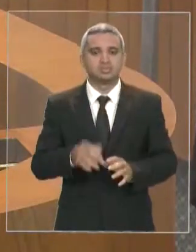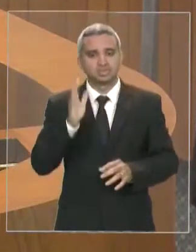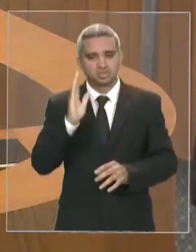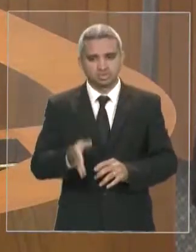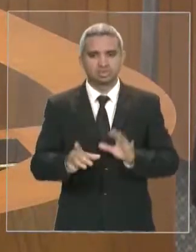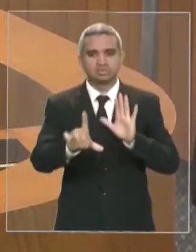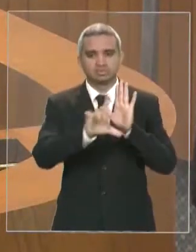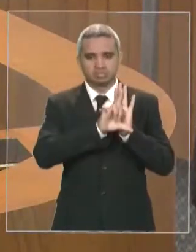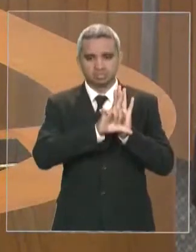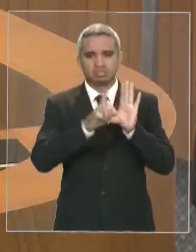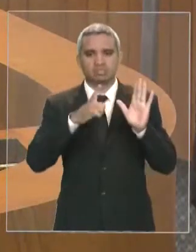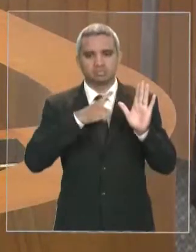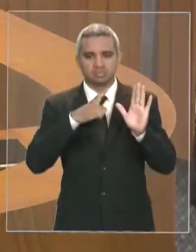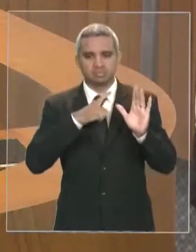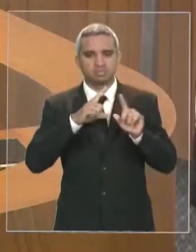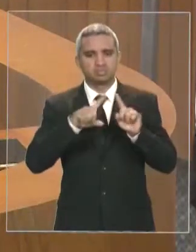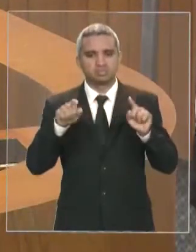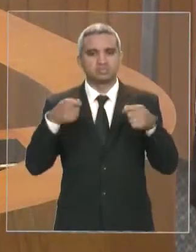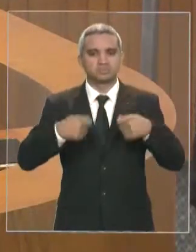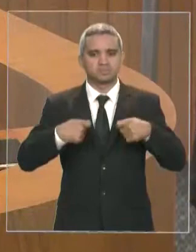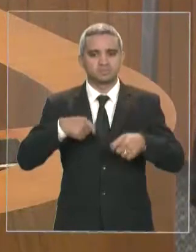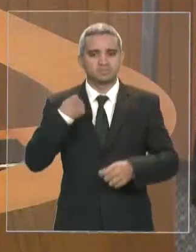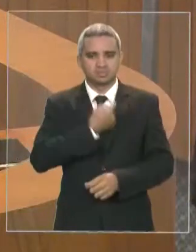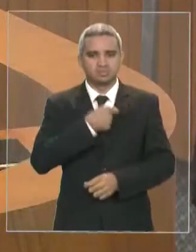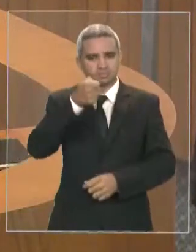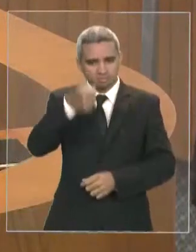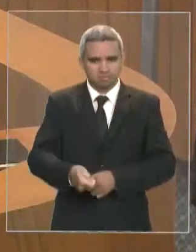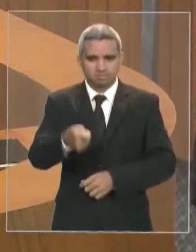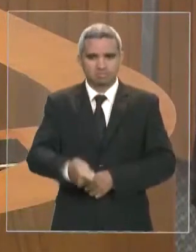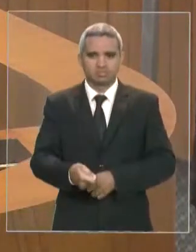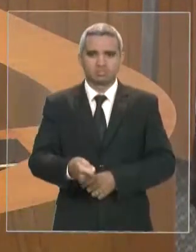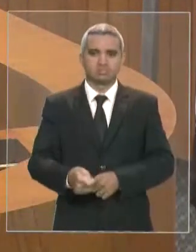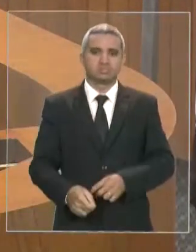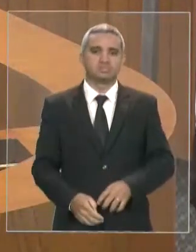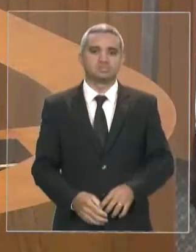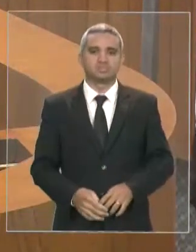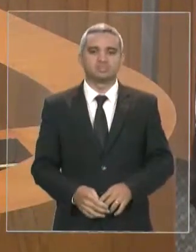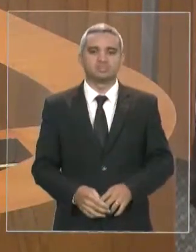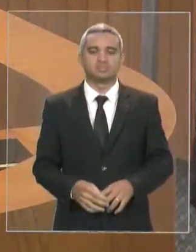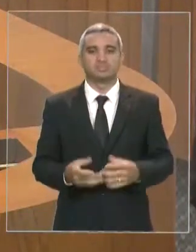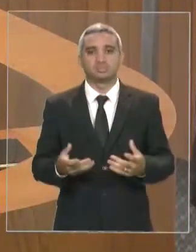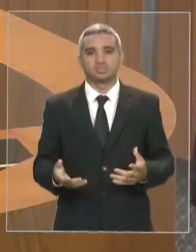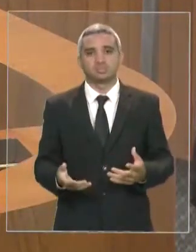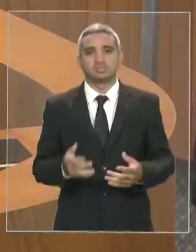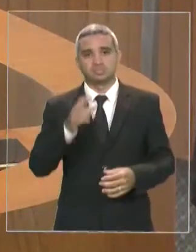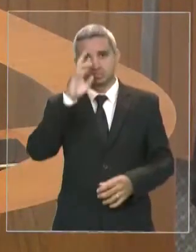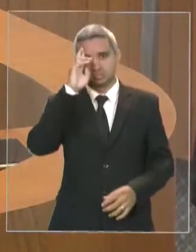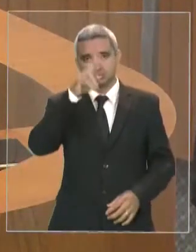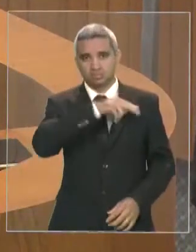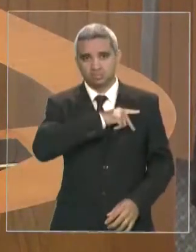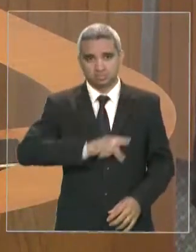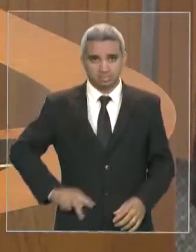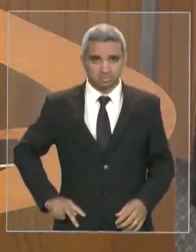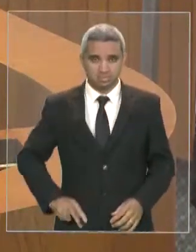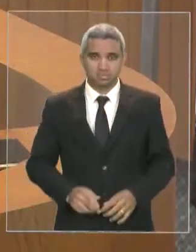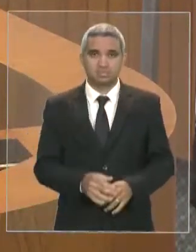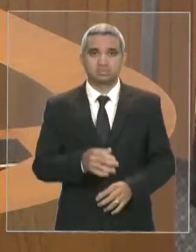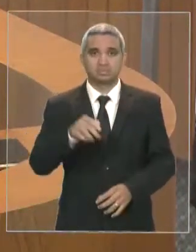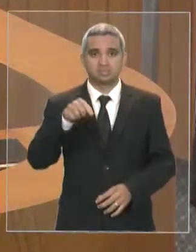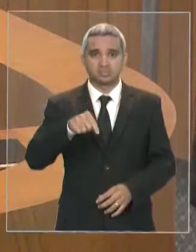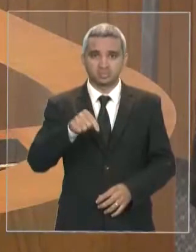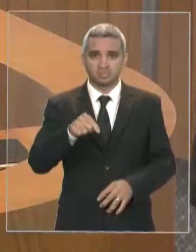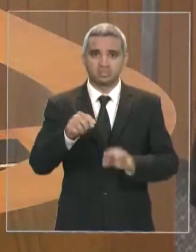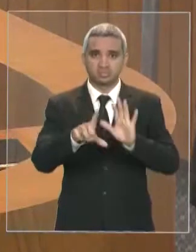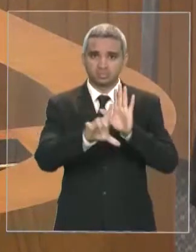mas é preciso ratificar para que seja cumprido. Partindo, senhor presidente, para a finalização desta vez sobre